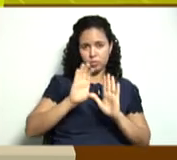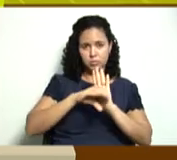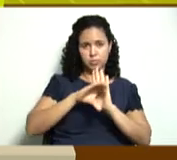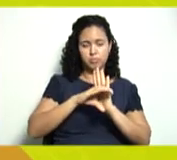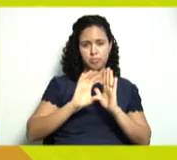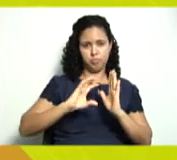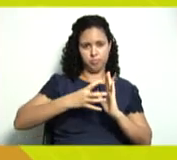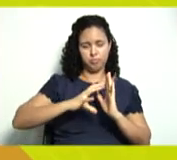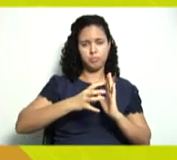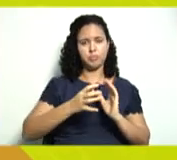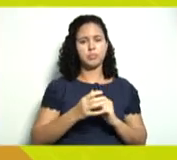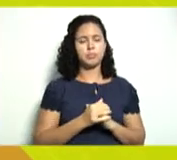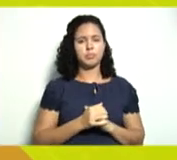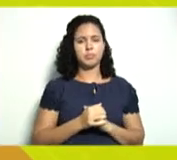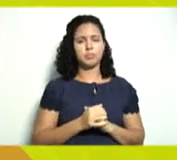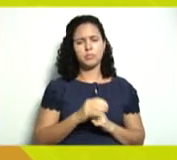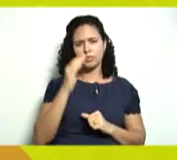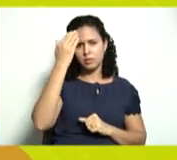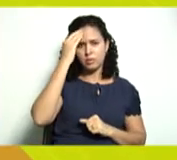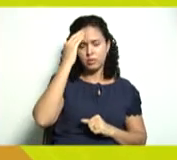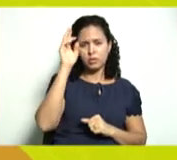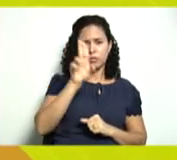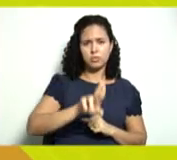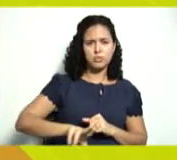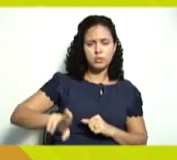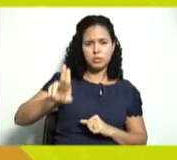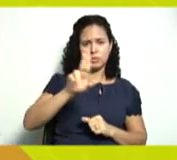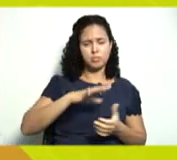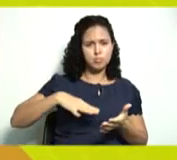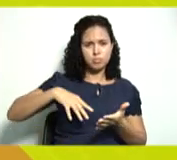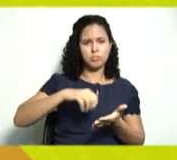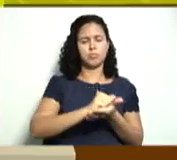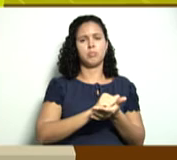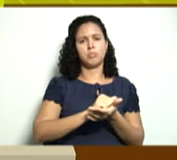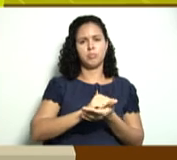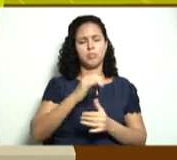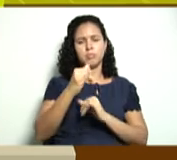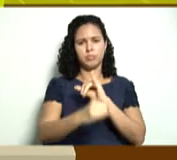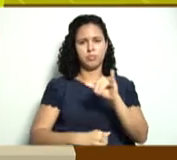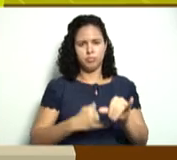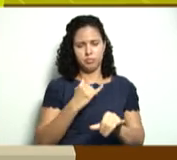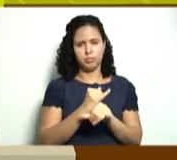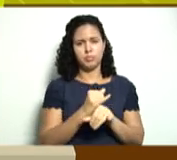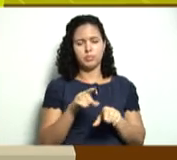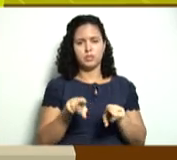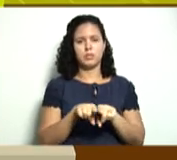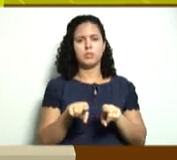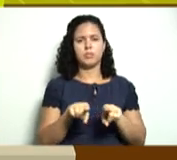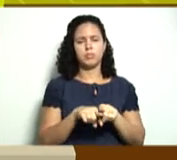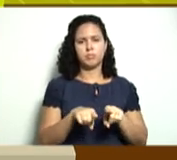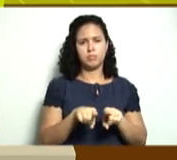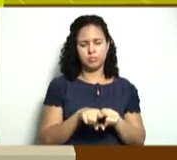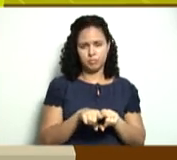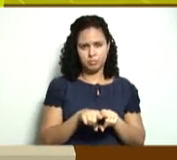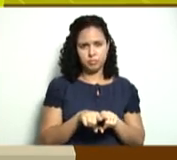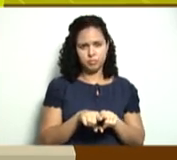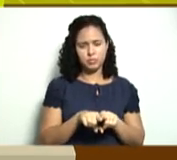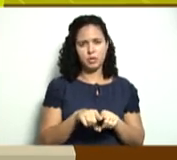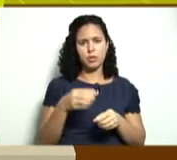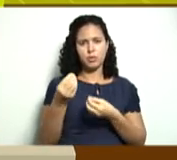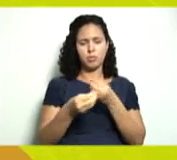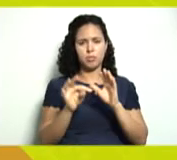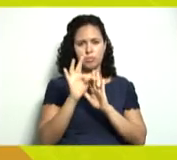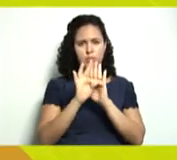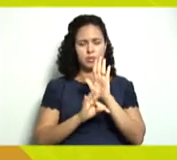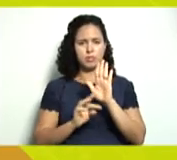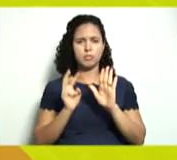banco de dados venderam a utilidade dos protocolos da internet e também aprenderão como produzir um texto no